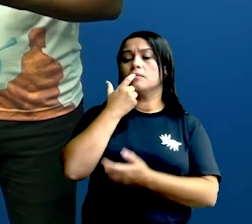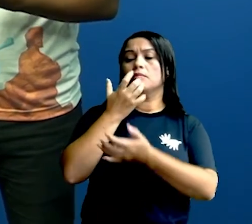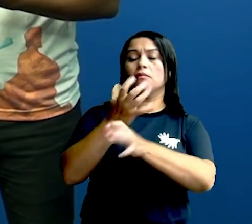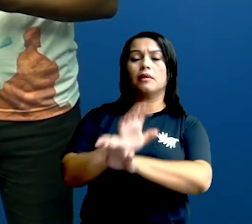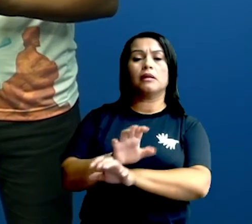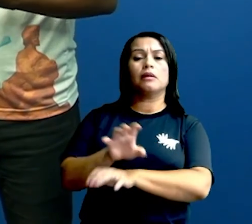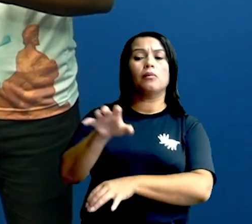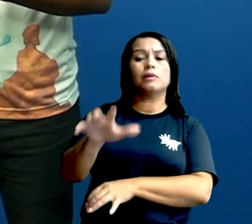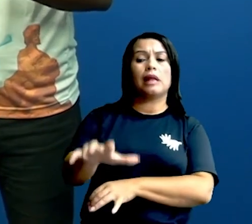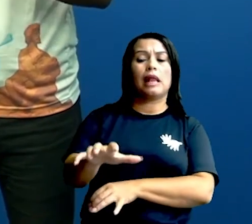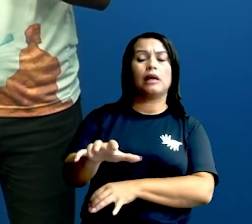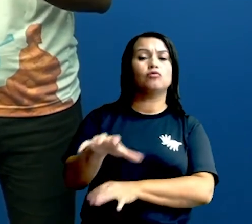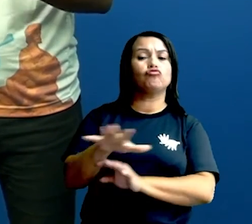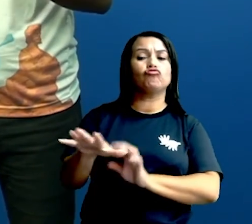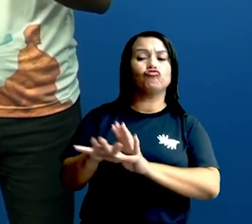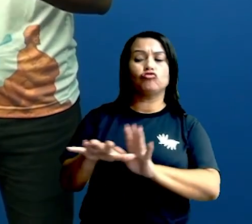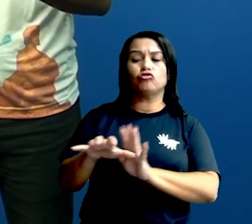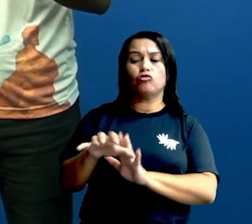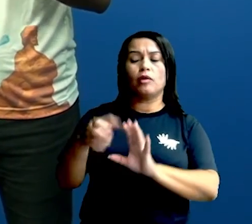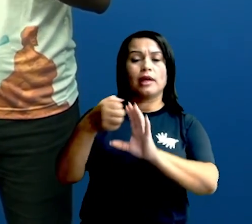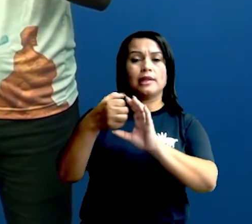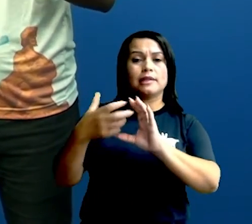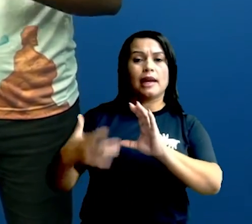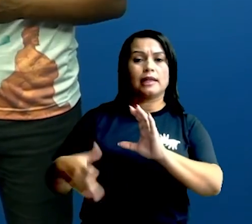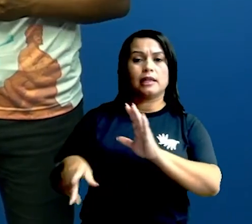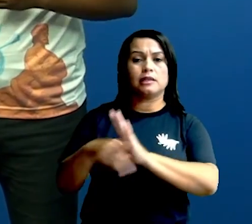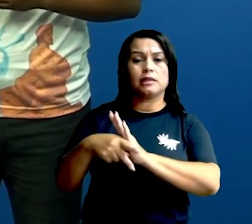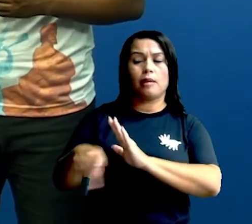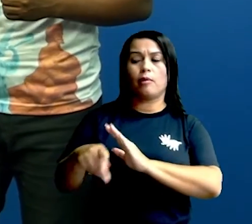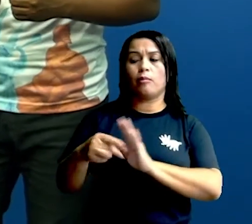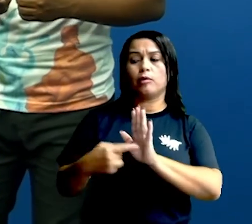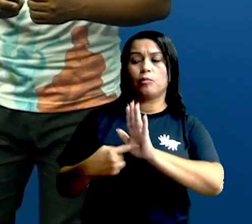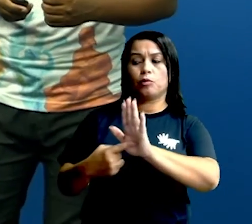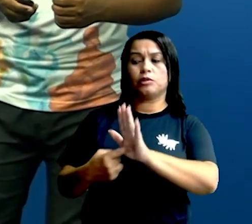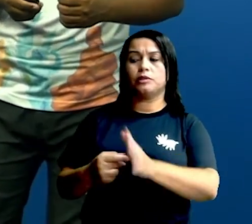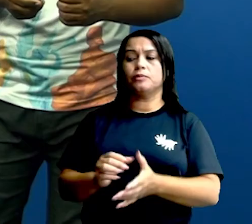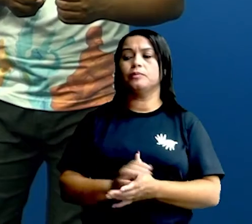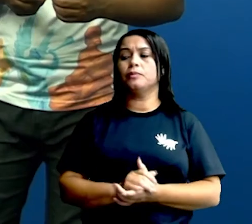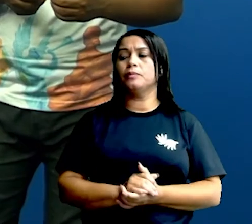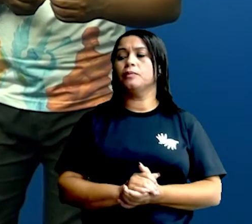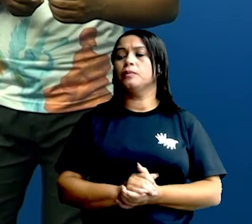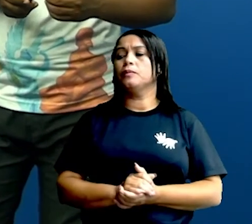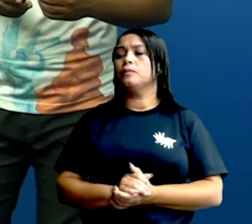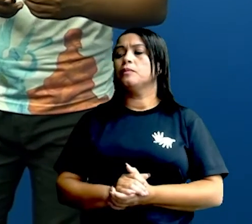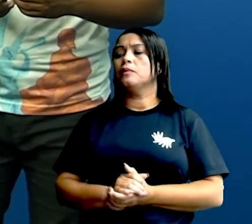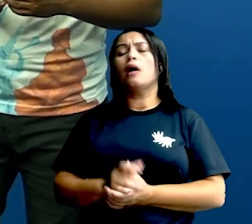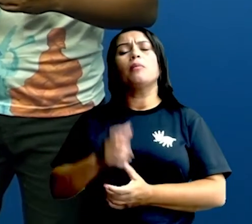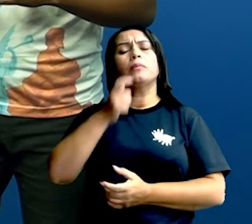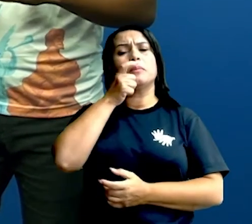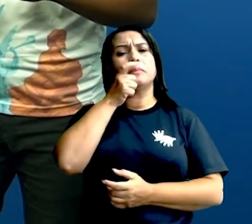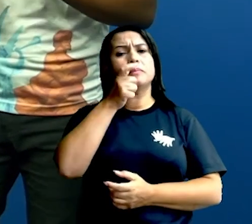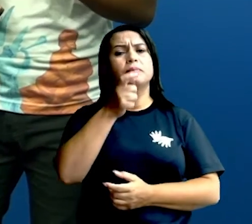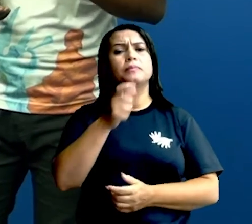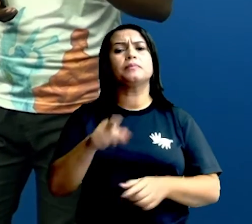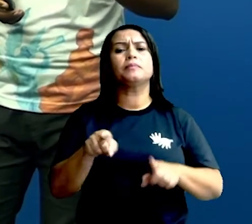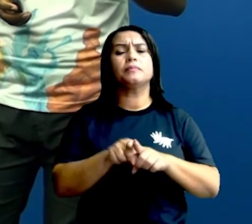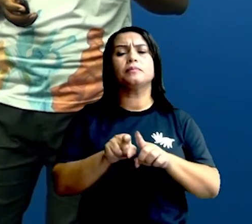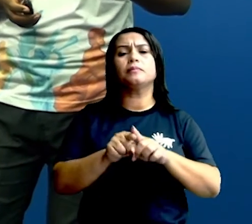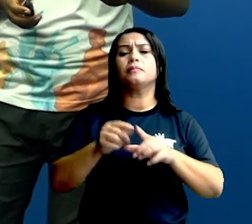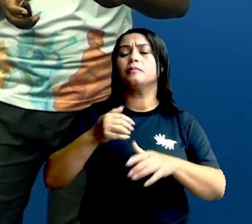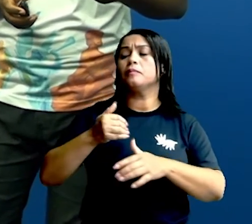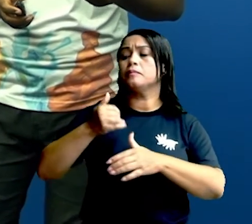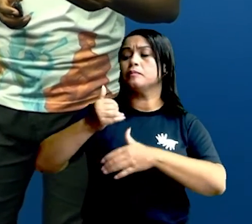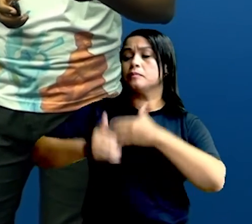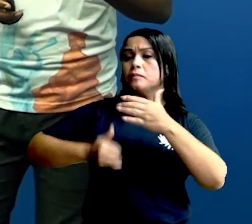aquele esqueleto característico dela, como está mostrando aí. O interessante no